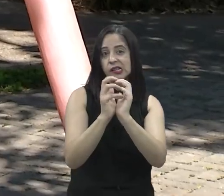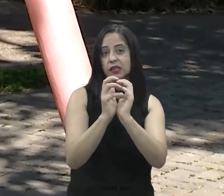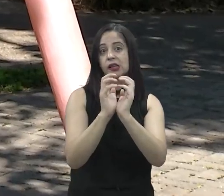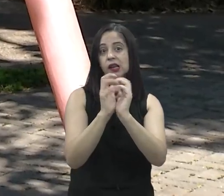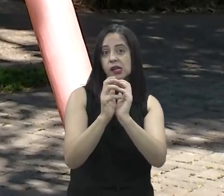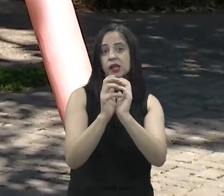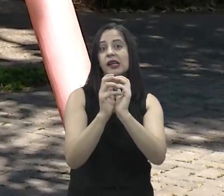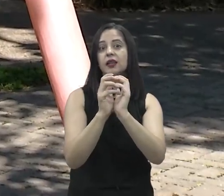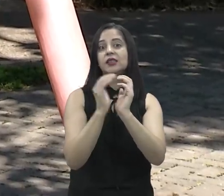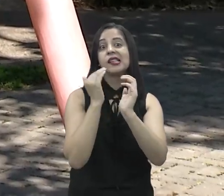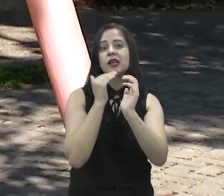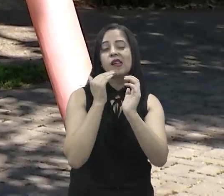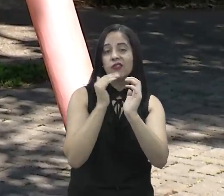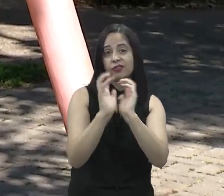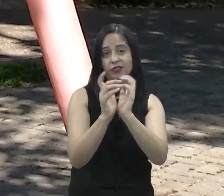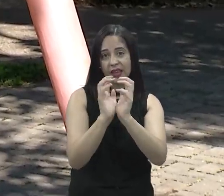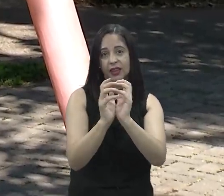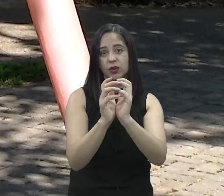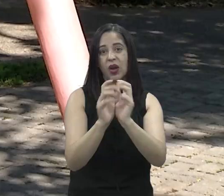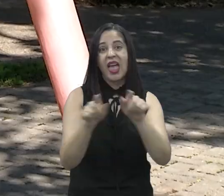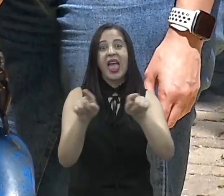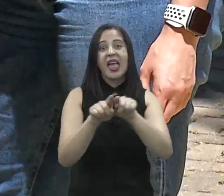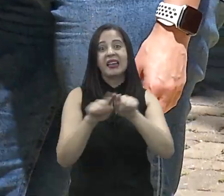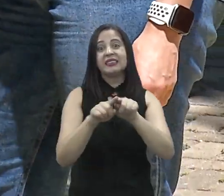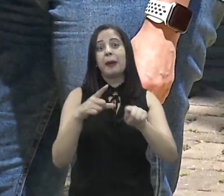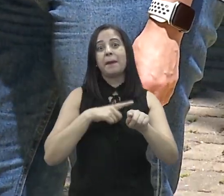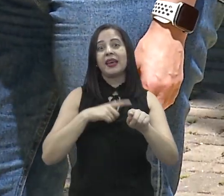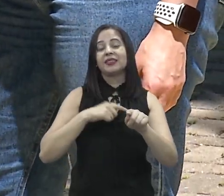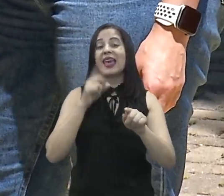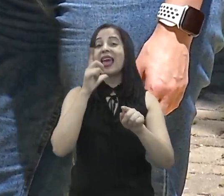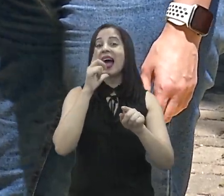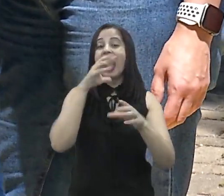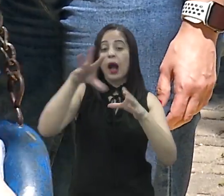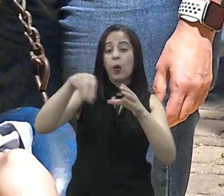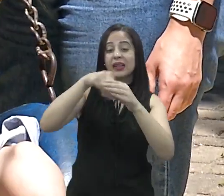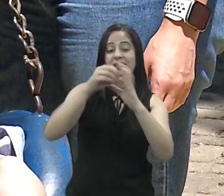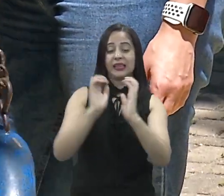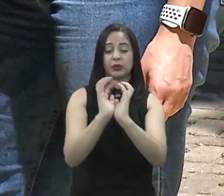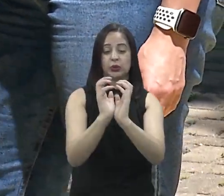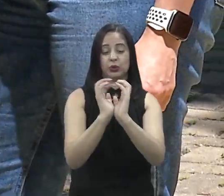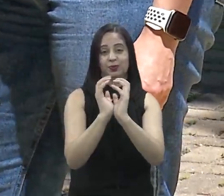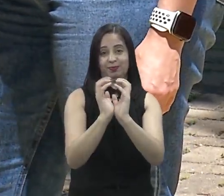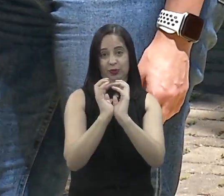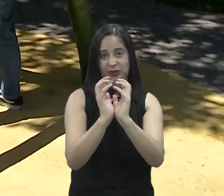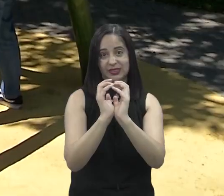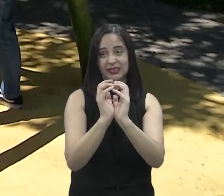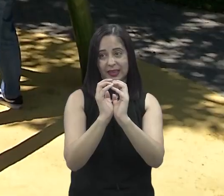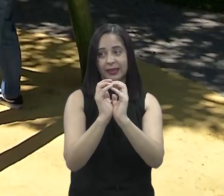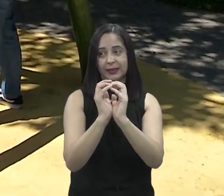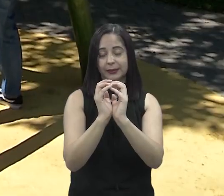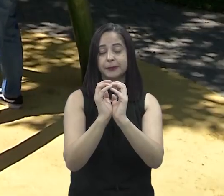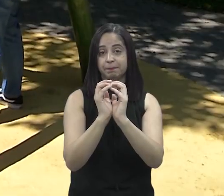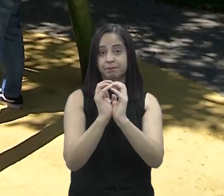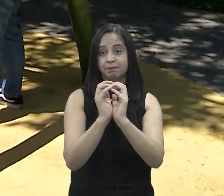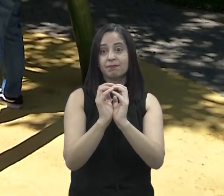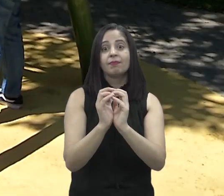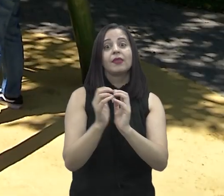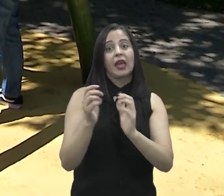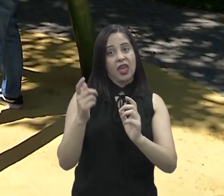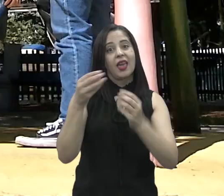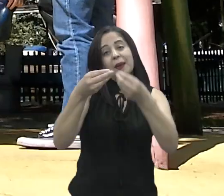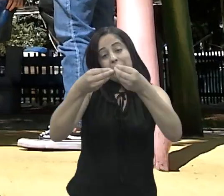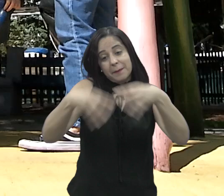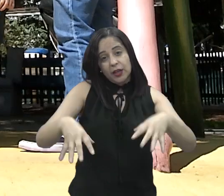do crânio. Por conta da doença, ele também desenvolveu hidrocefaleia, que é o acúmulo de líquido no cérebro.